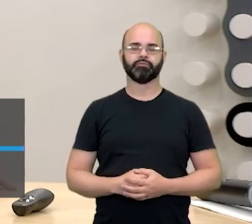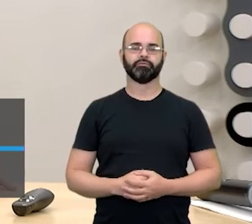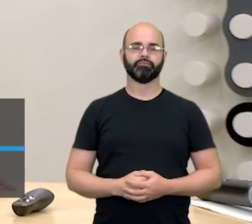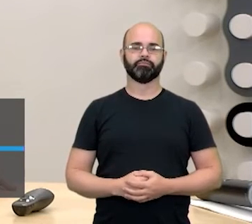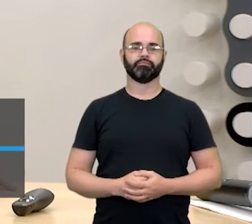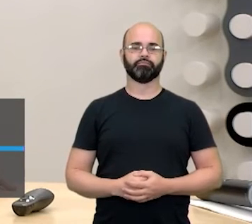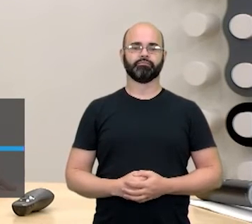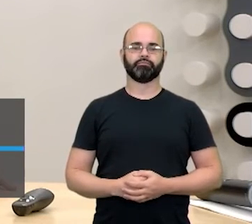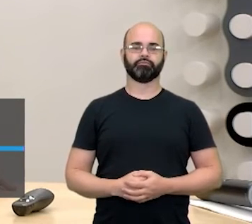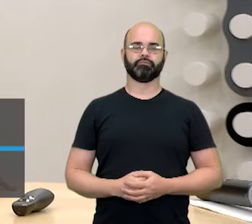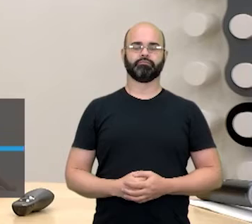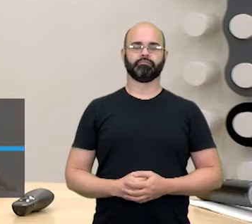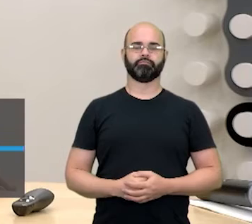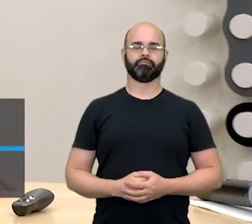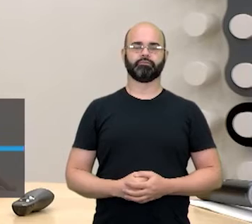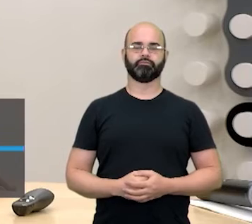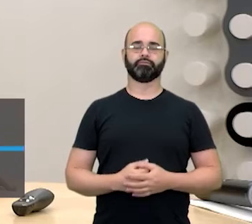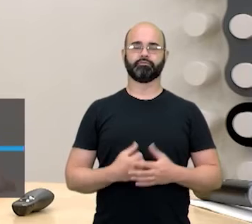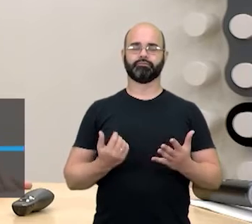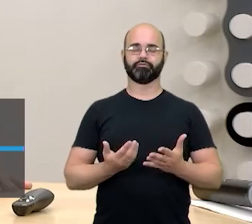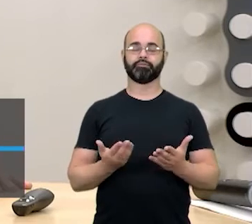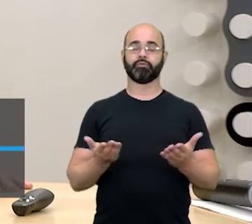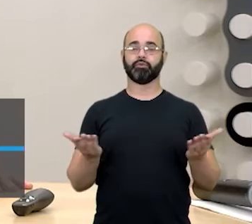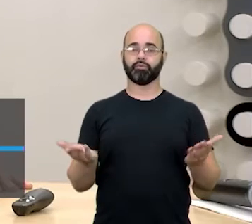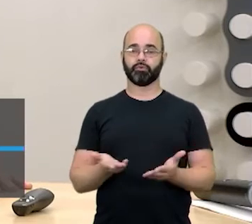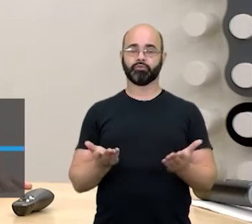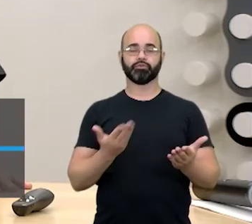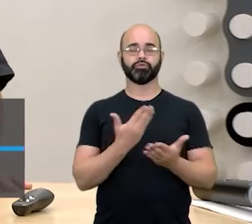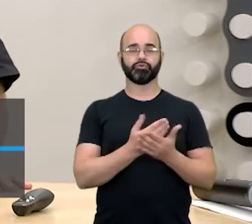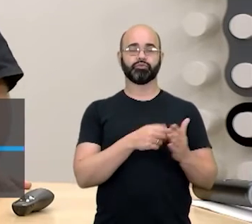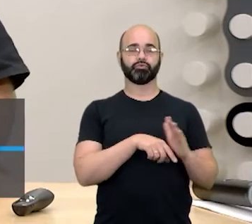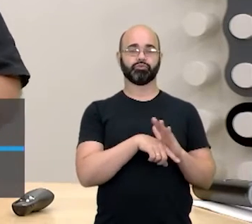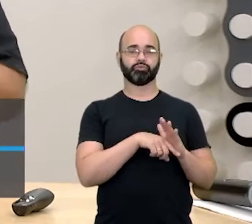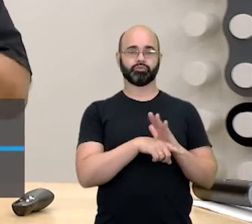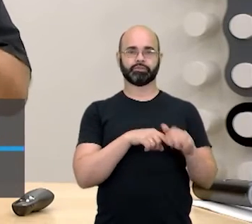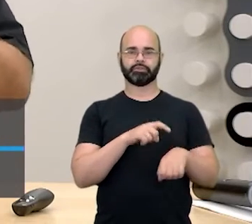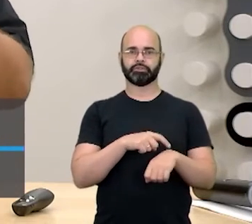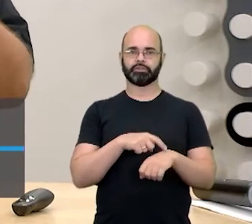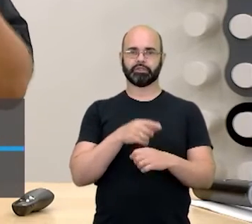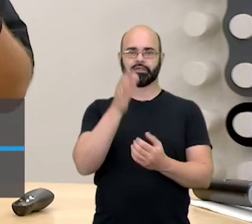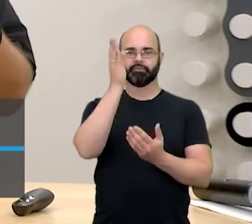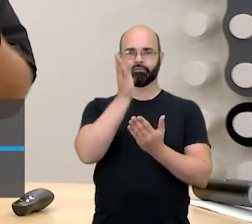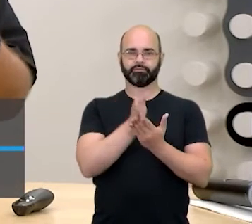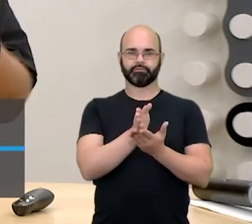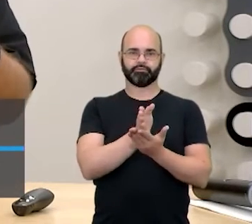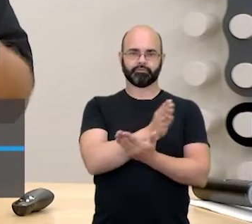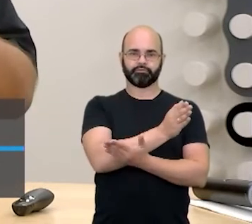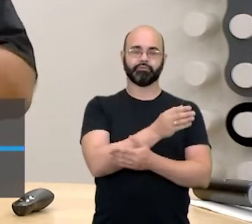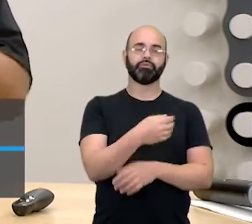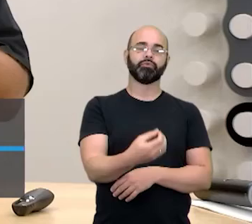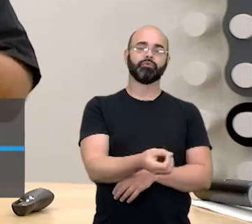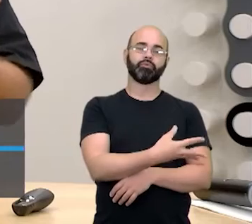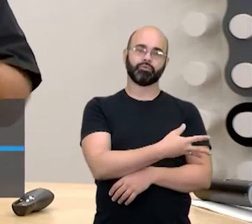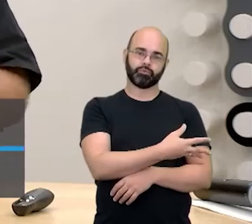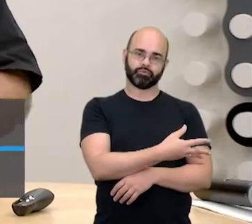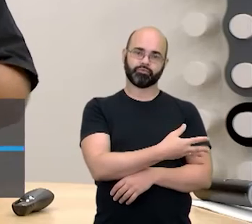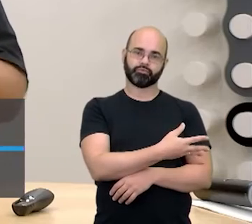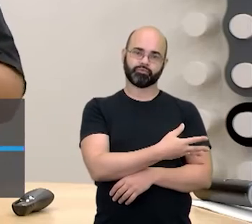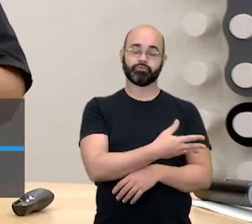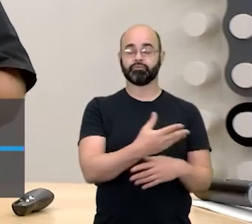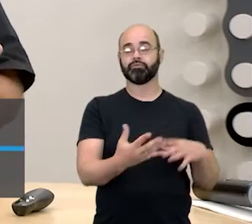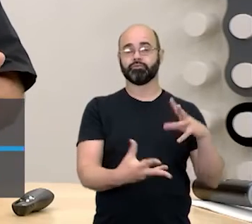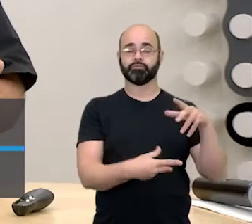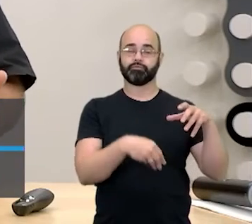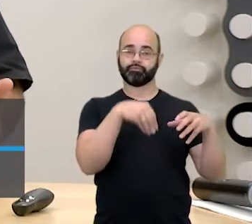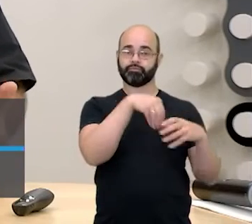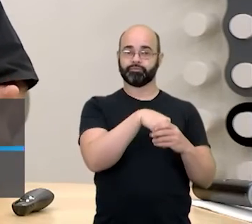né, bases para se falar de um novo período no nosso planeta, né? E falando assim de estudos até do interior do planeta, quando a